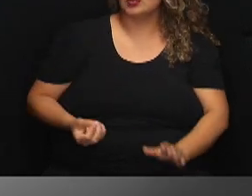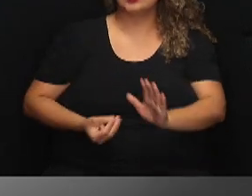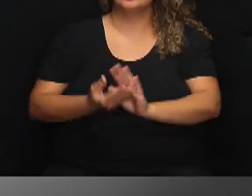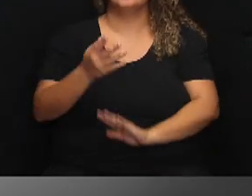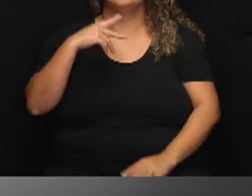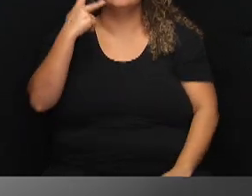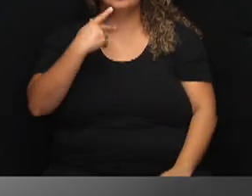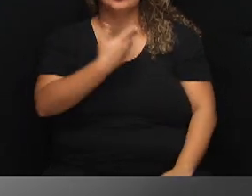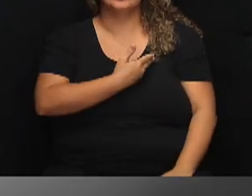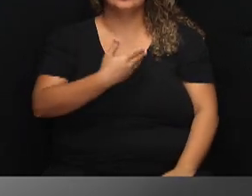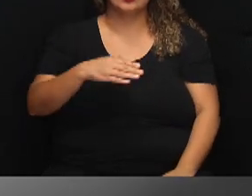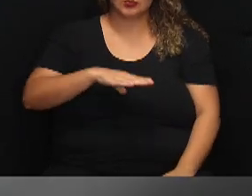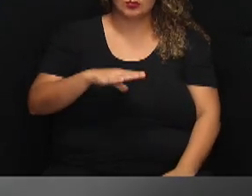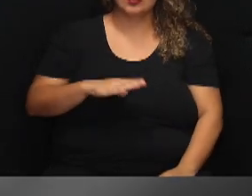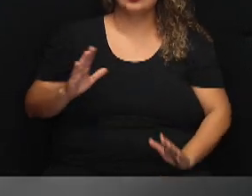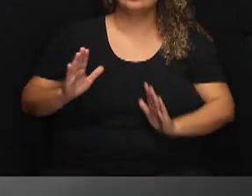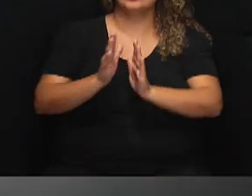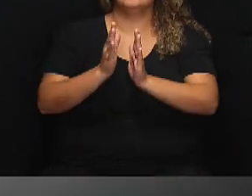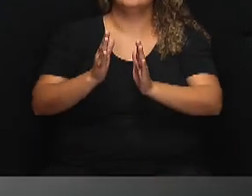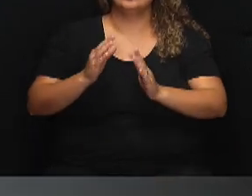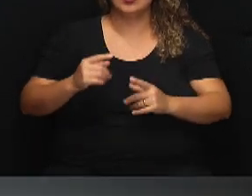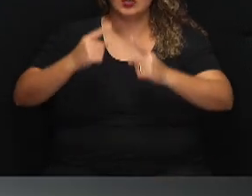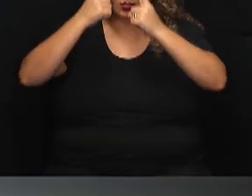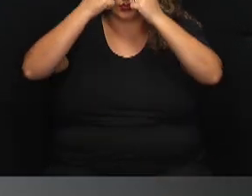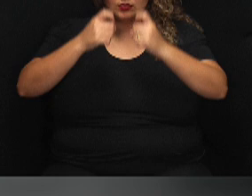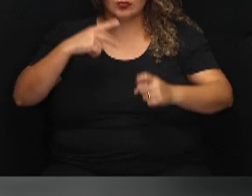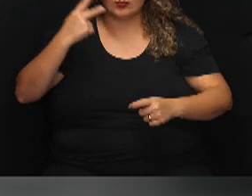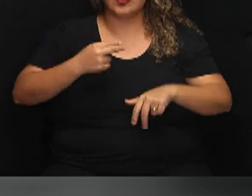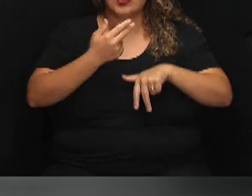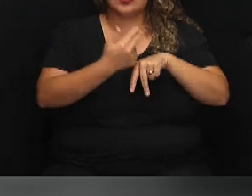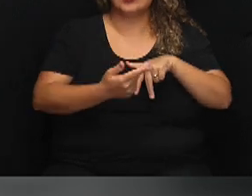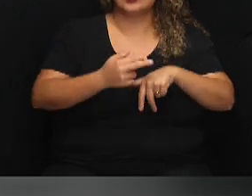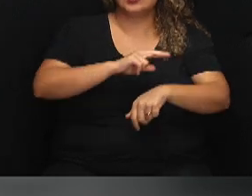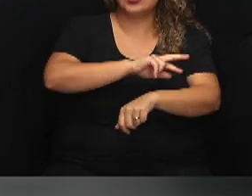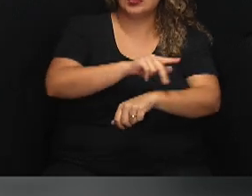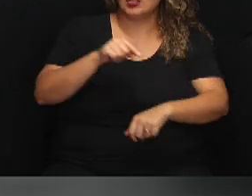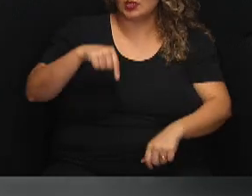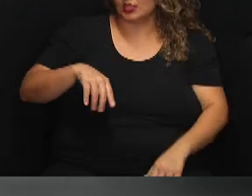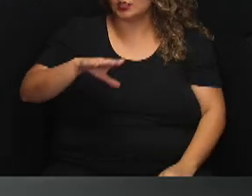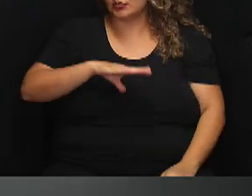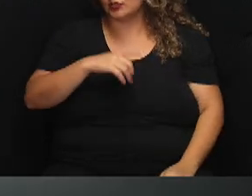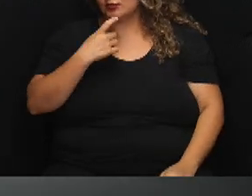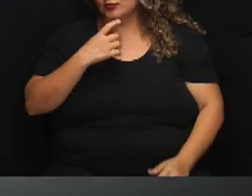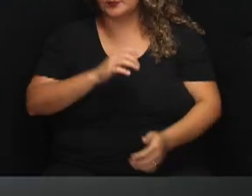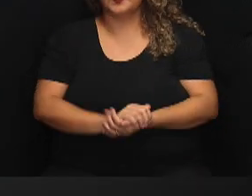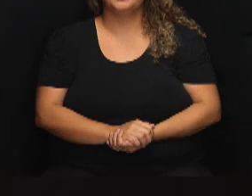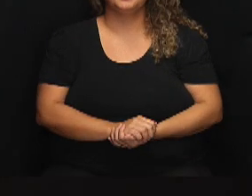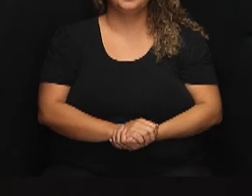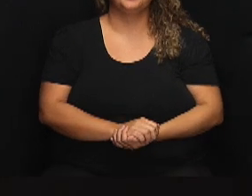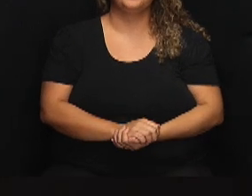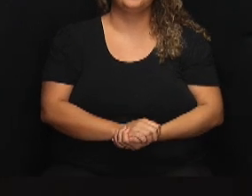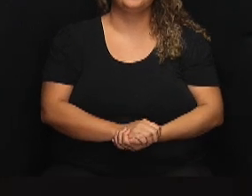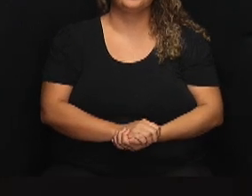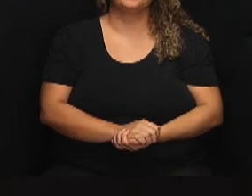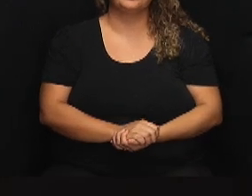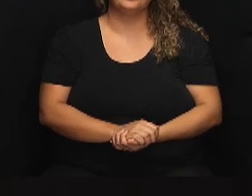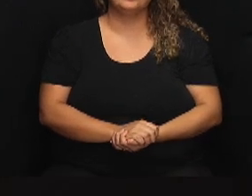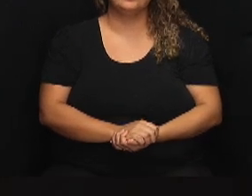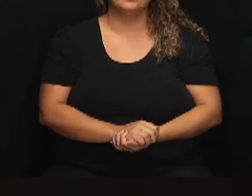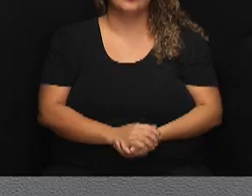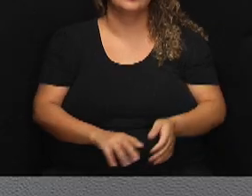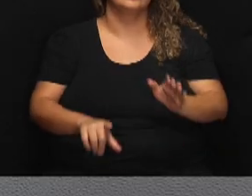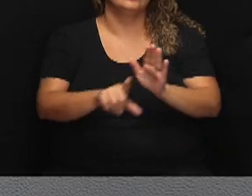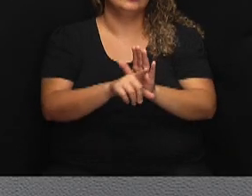política municipal de enfrentamento à violência política de gênero e raça aqui no município. Essa é uma lei